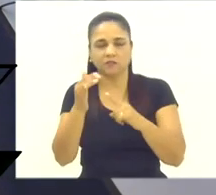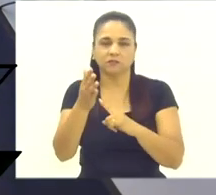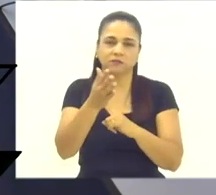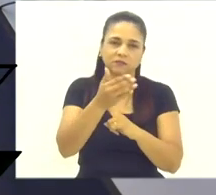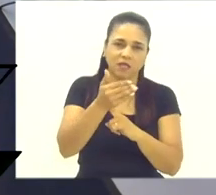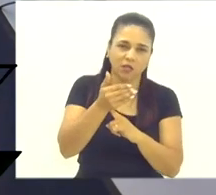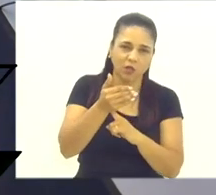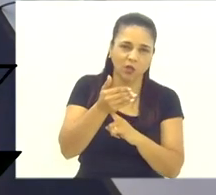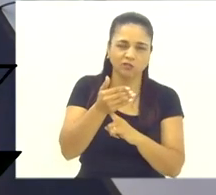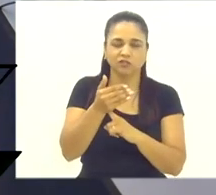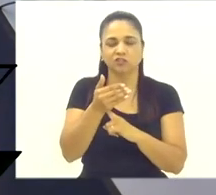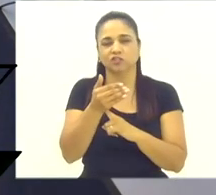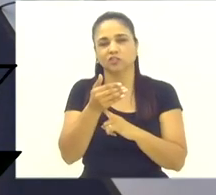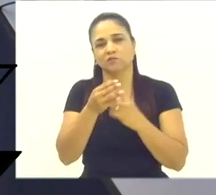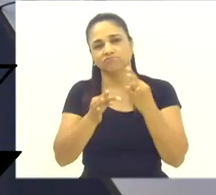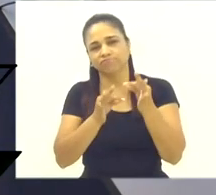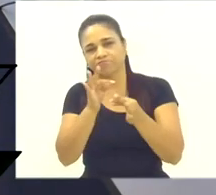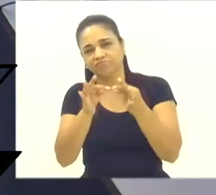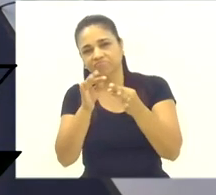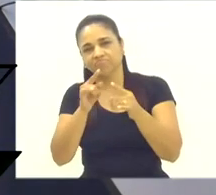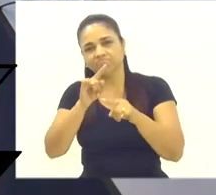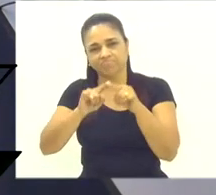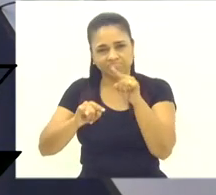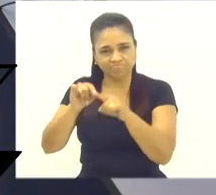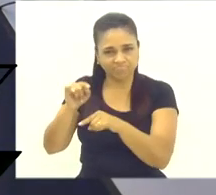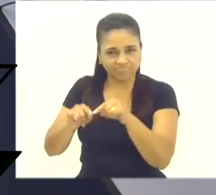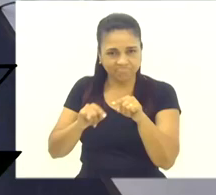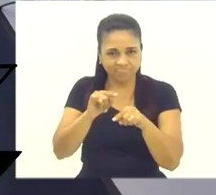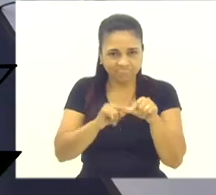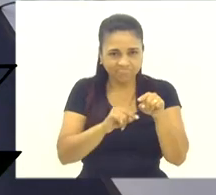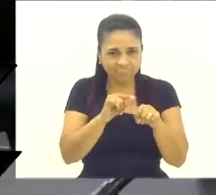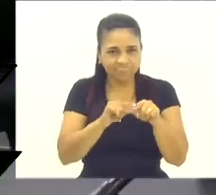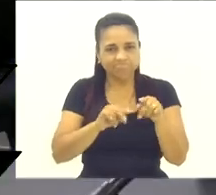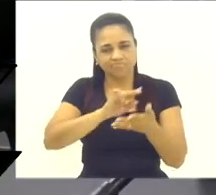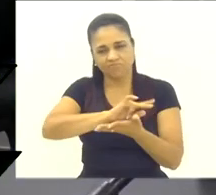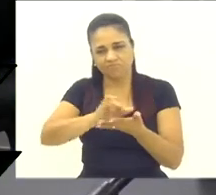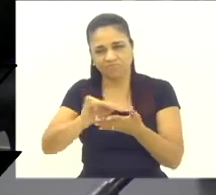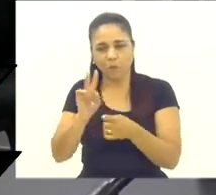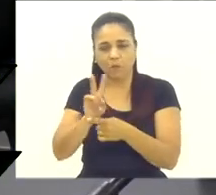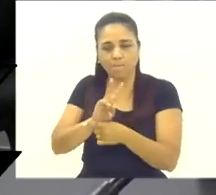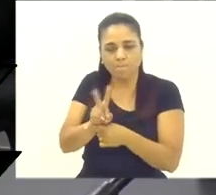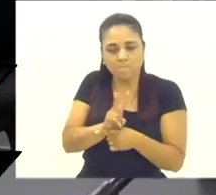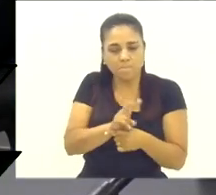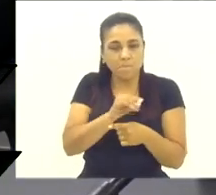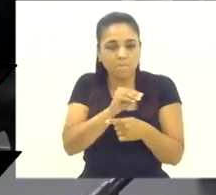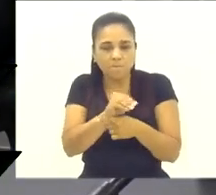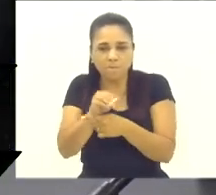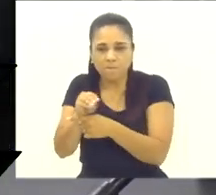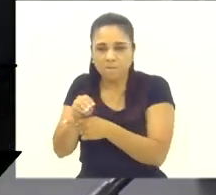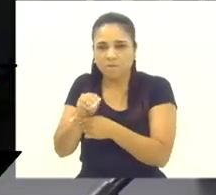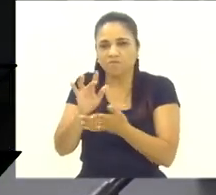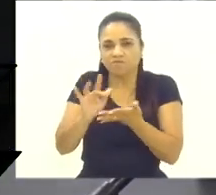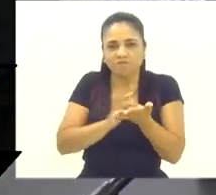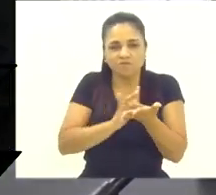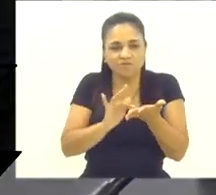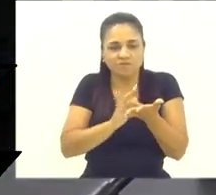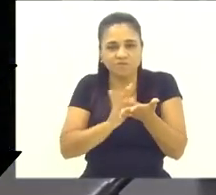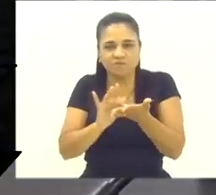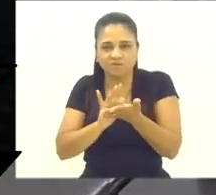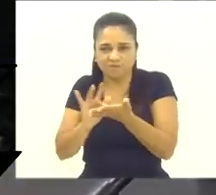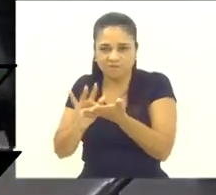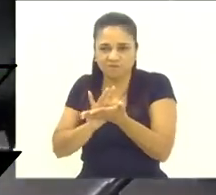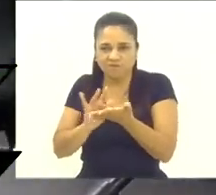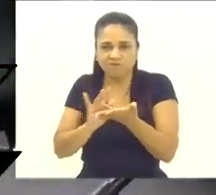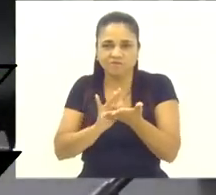que você tem ferramentas de proteção e cuidados digitais a gente trabalha muito